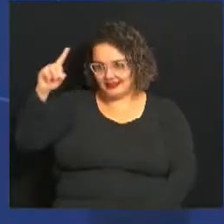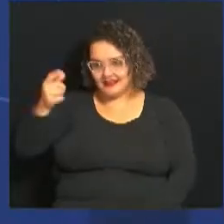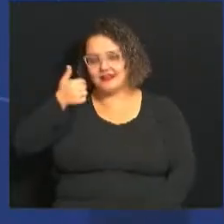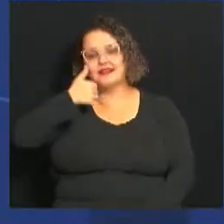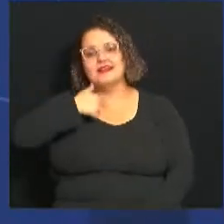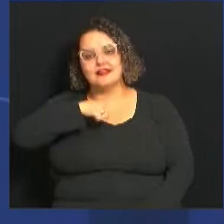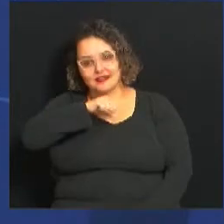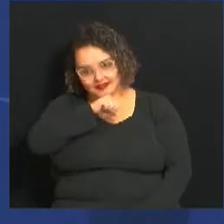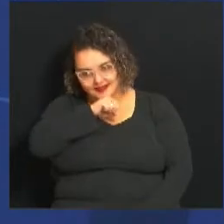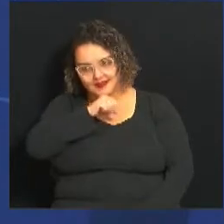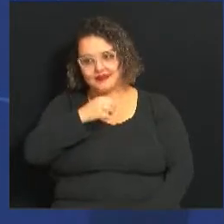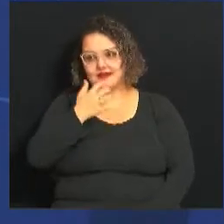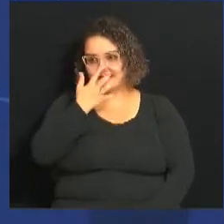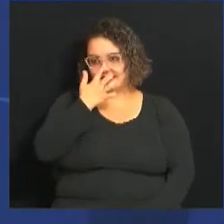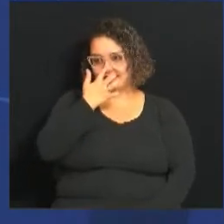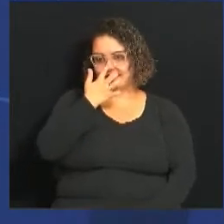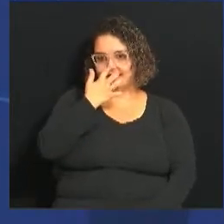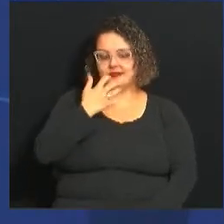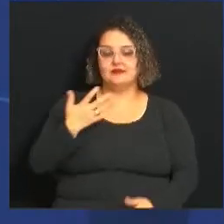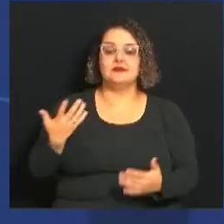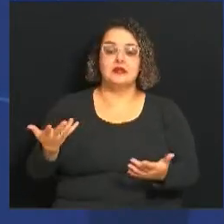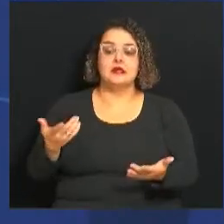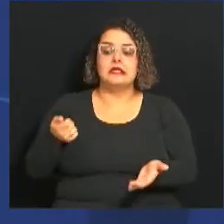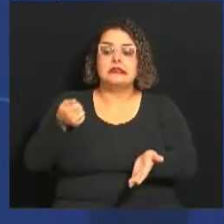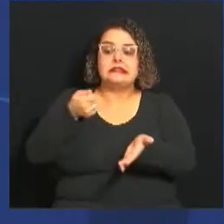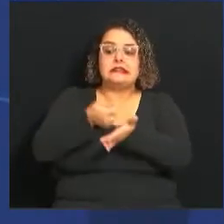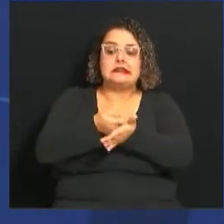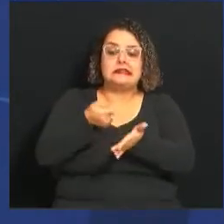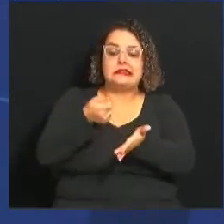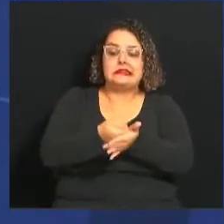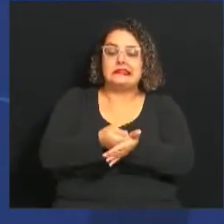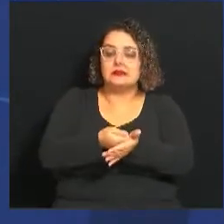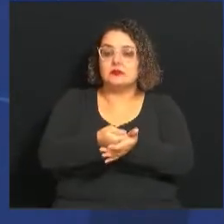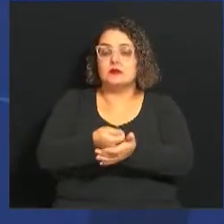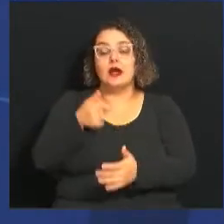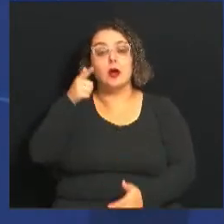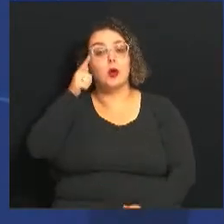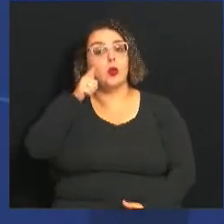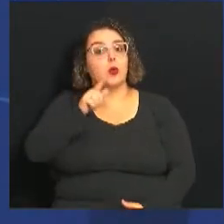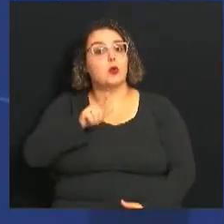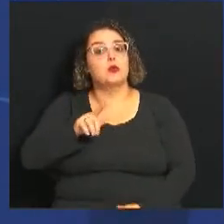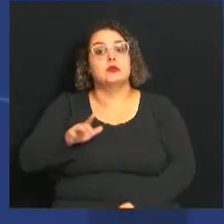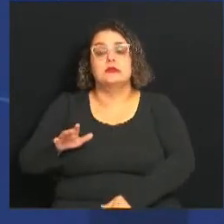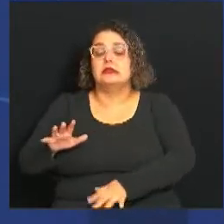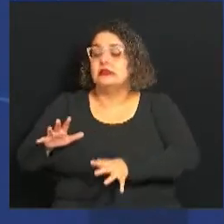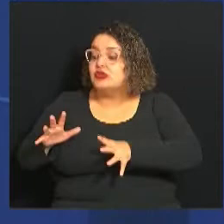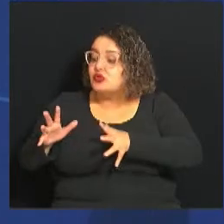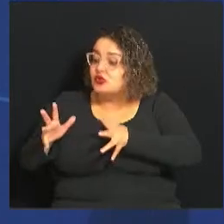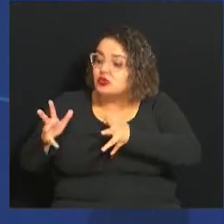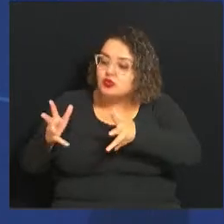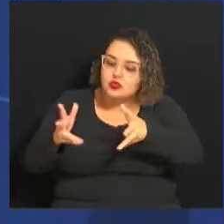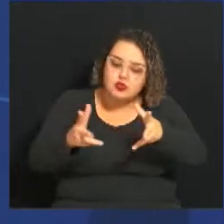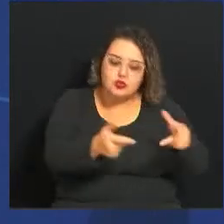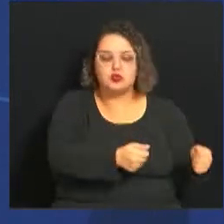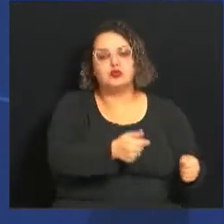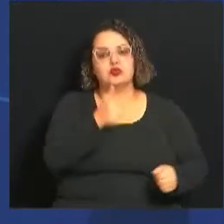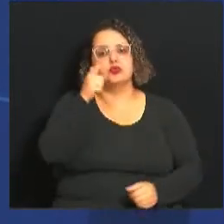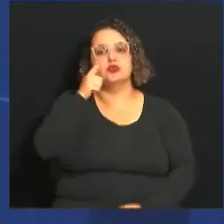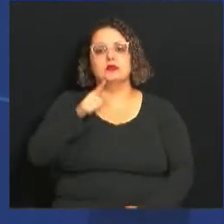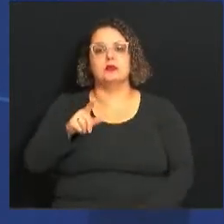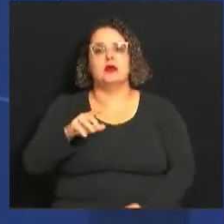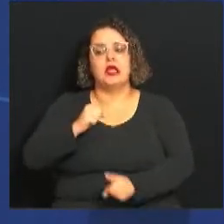Beatriz. E essa pressão para ter que dar conta de tudo, né? Vem mais da